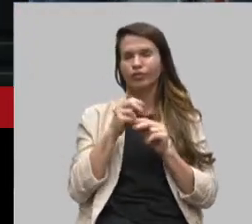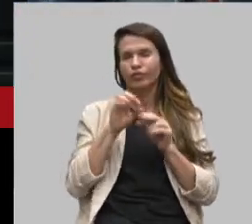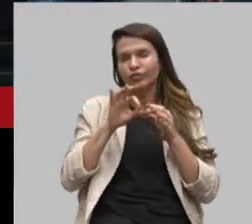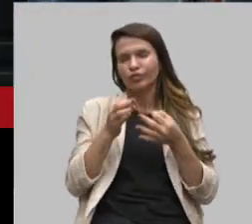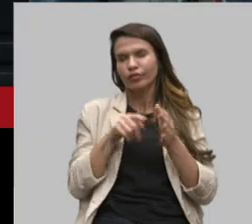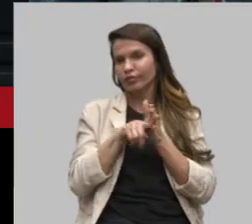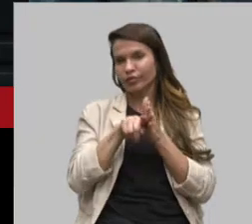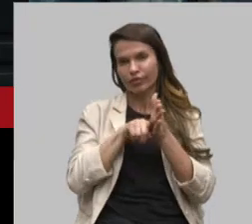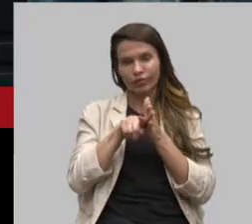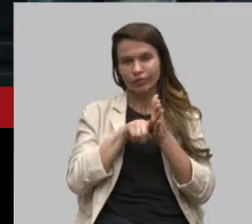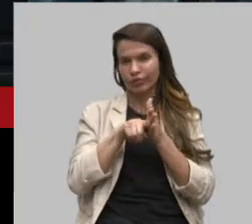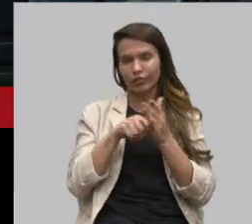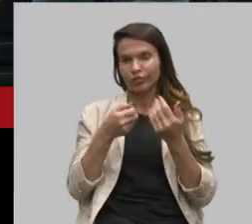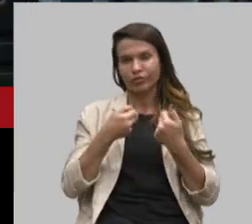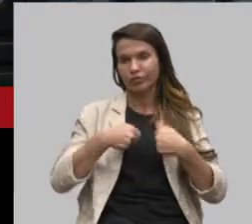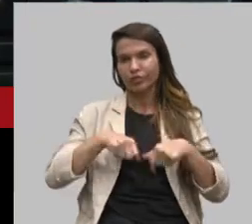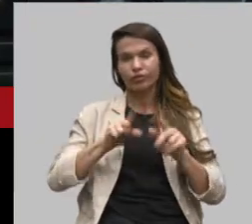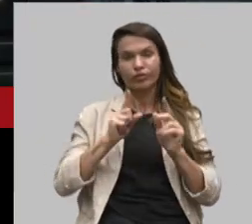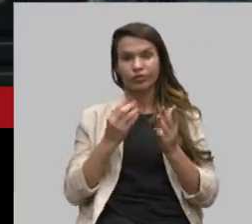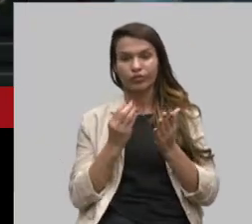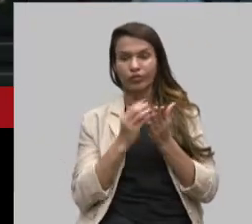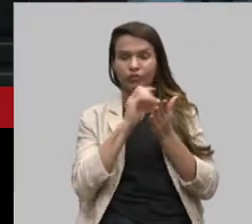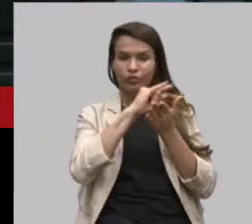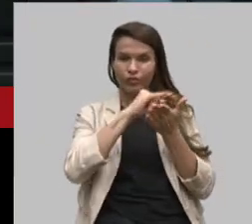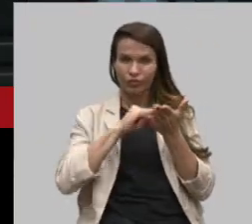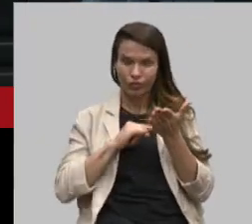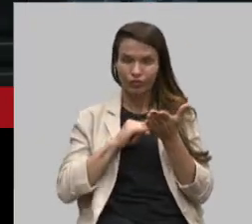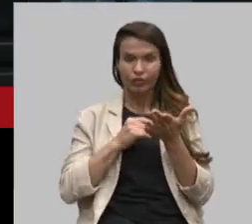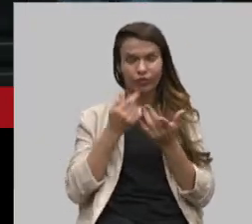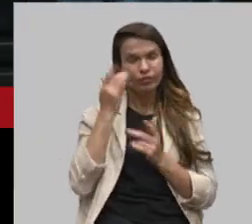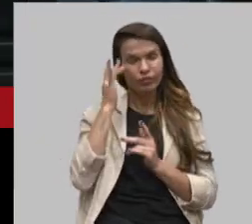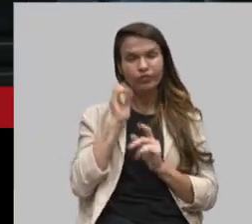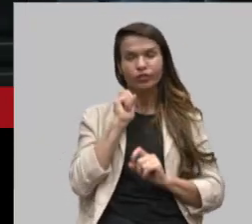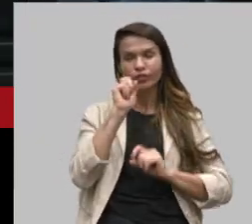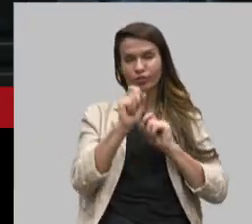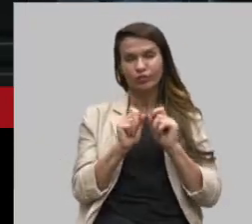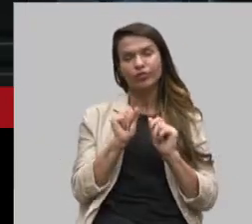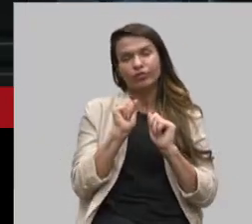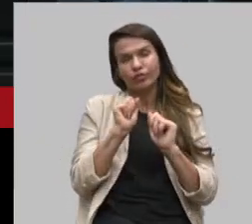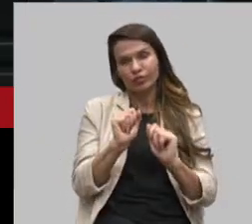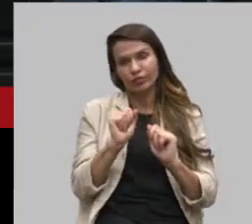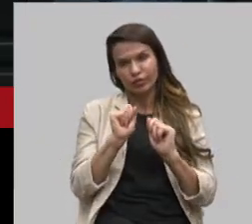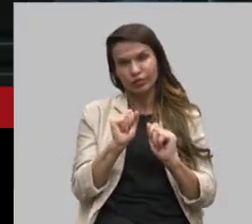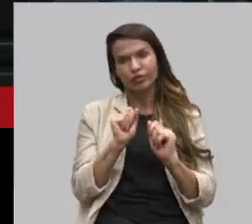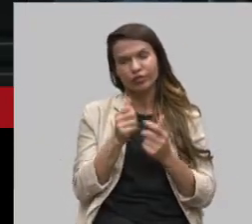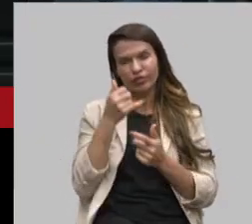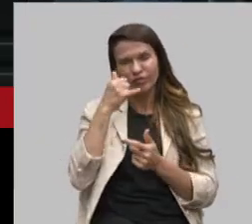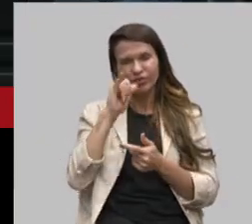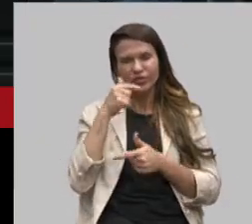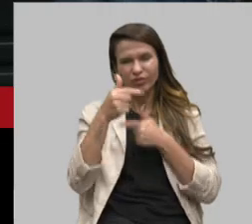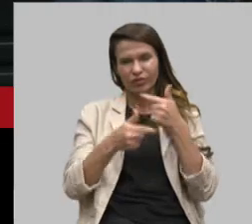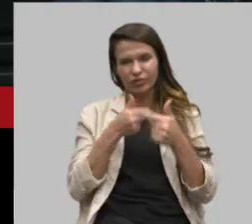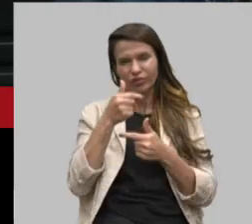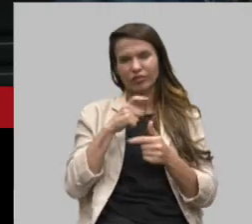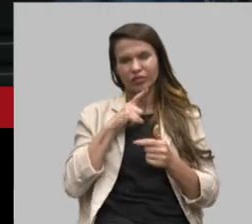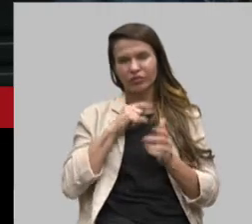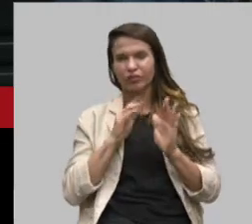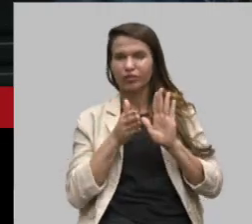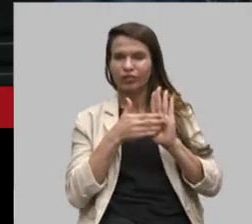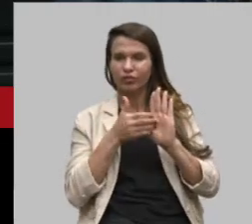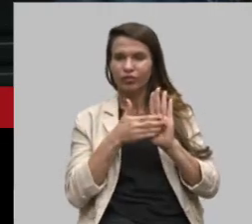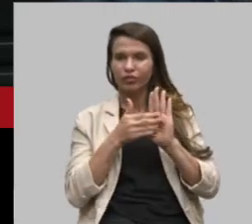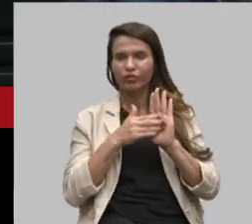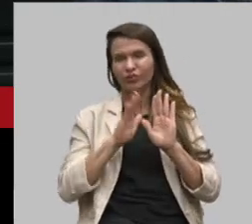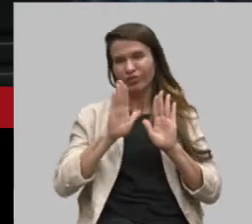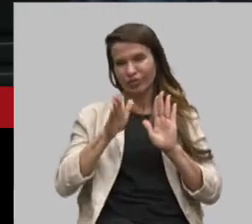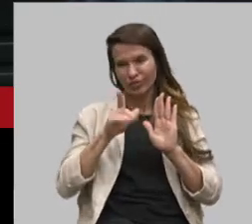deveria ter nem chegado ao documento Então acho que eu poderia ser muito bem ser poupado o trabalho de passar uma proposta de algo que já tá em